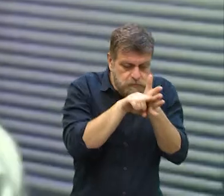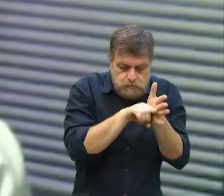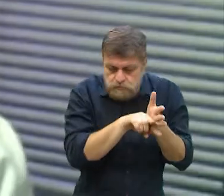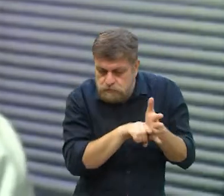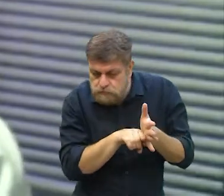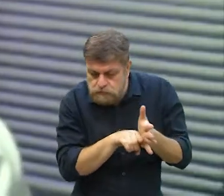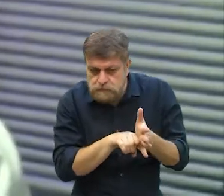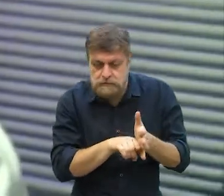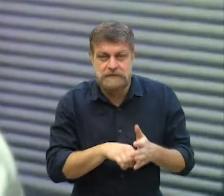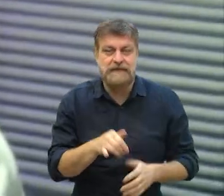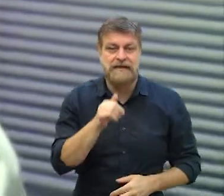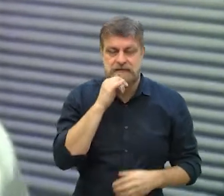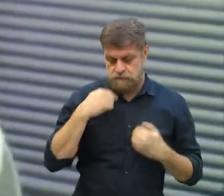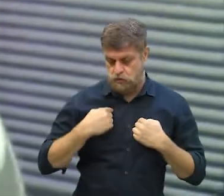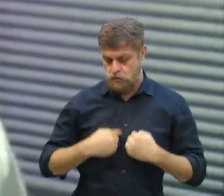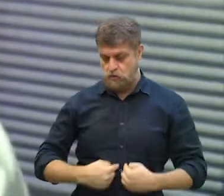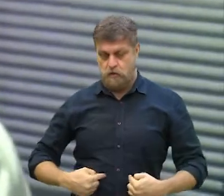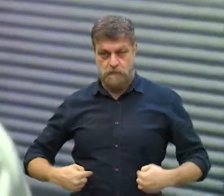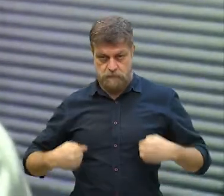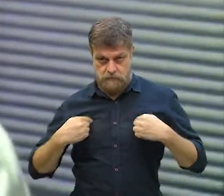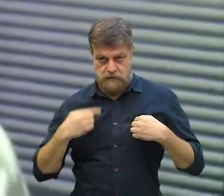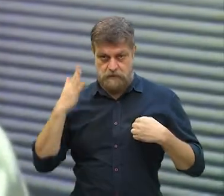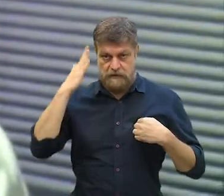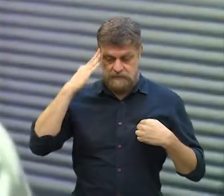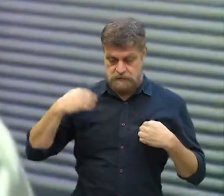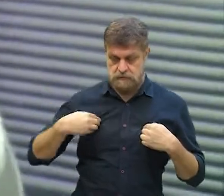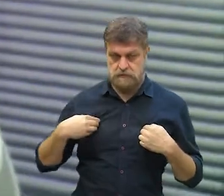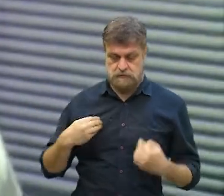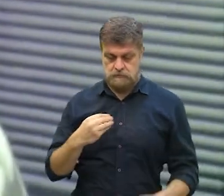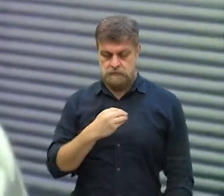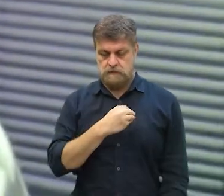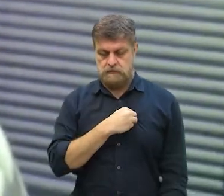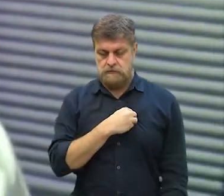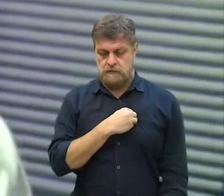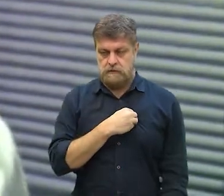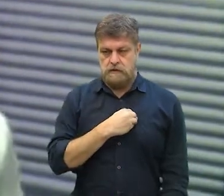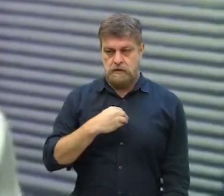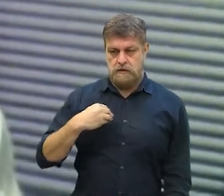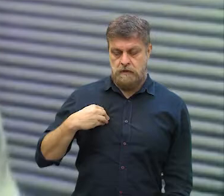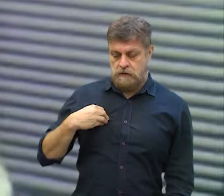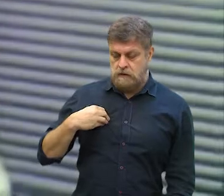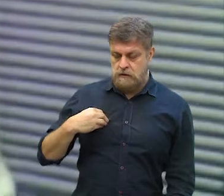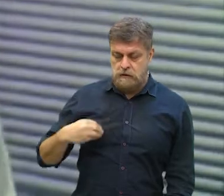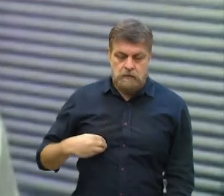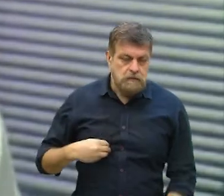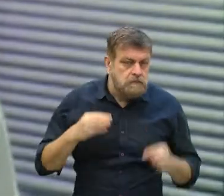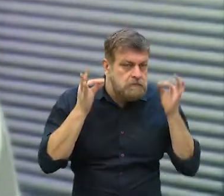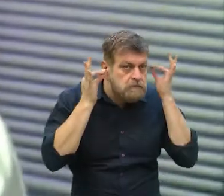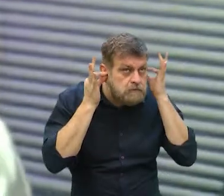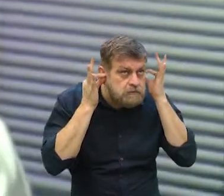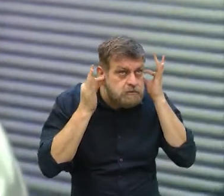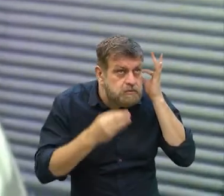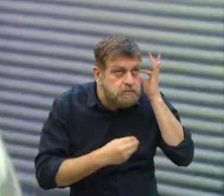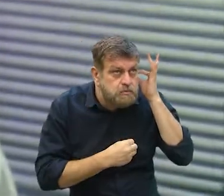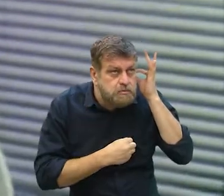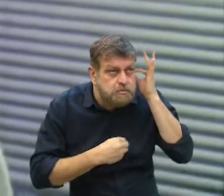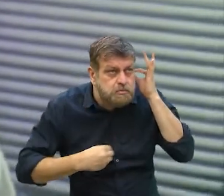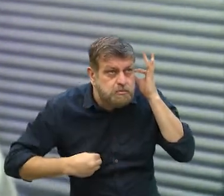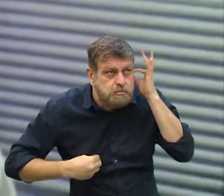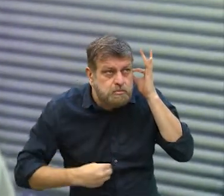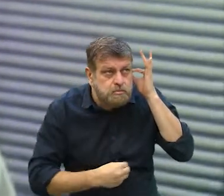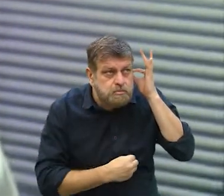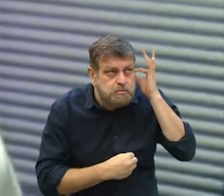físico. Então, quando você vai num pneumologista, você quer saber dos seus pulmões, ele coloca o estetoscópio no peito e ausculta para ver como é que está